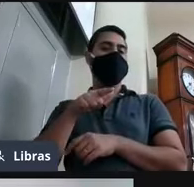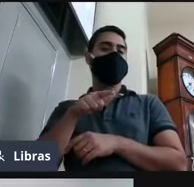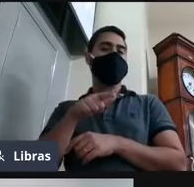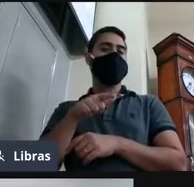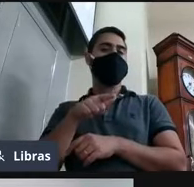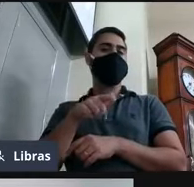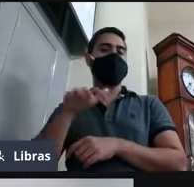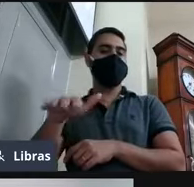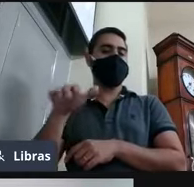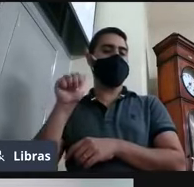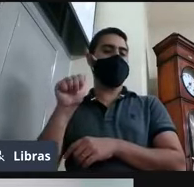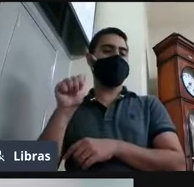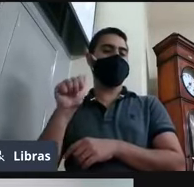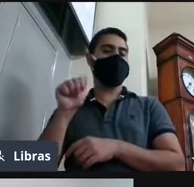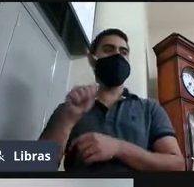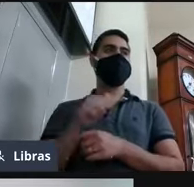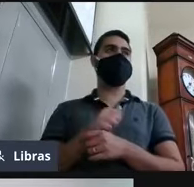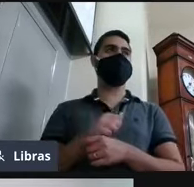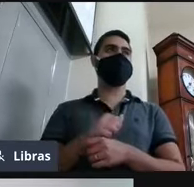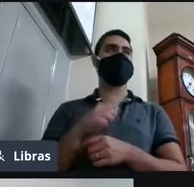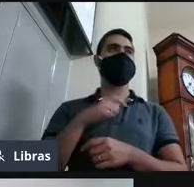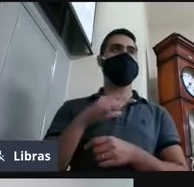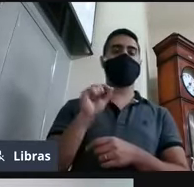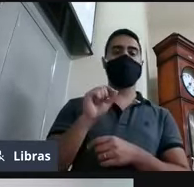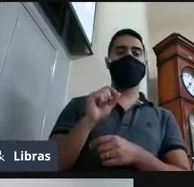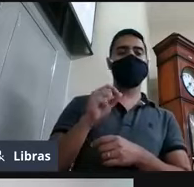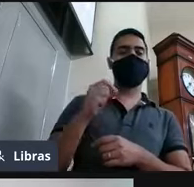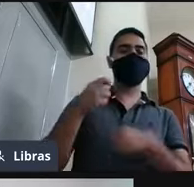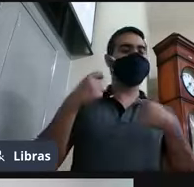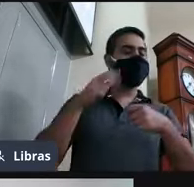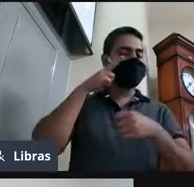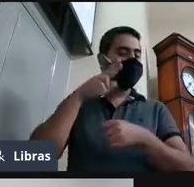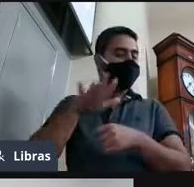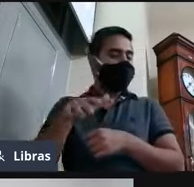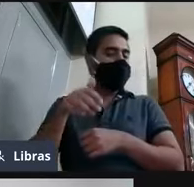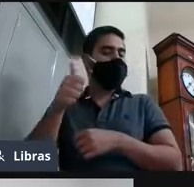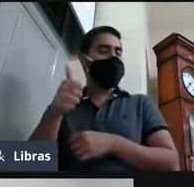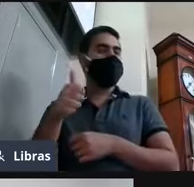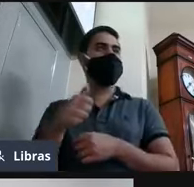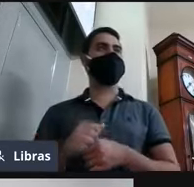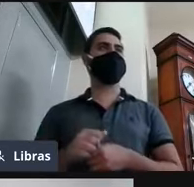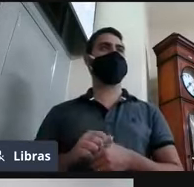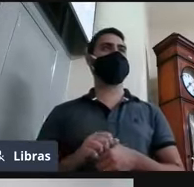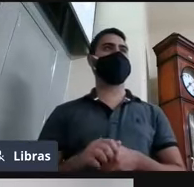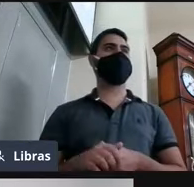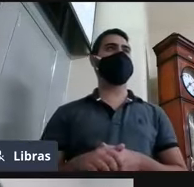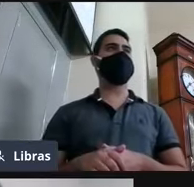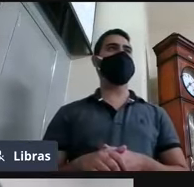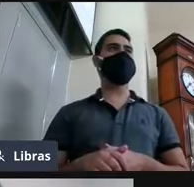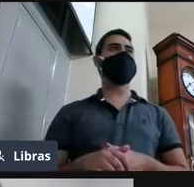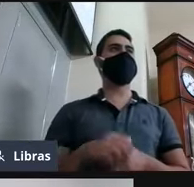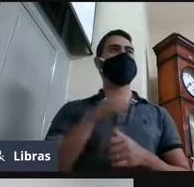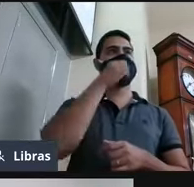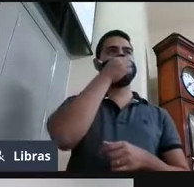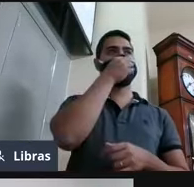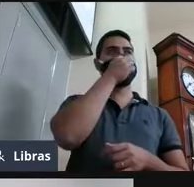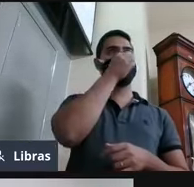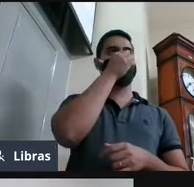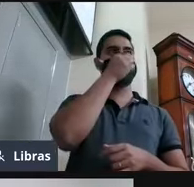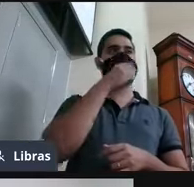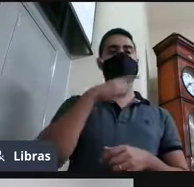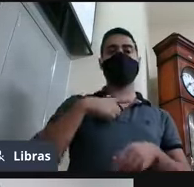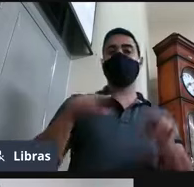Ou seja, tem que se equacionar isso. Tem mais. A impropriedade de